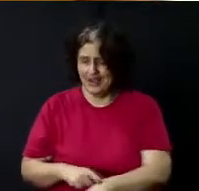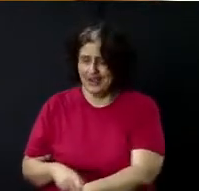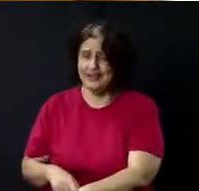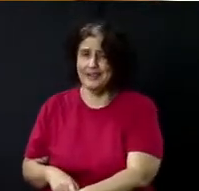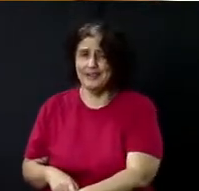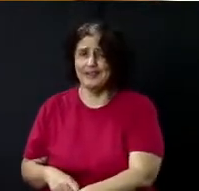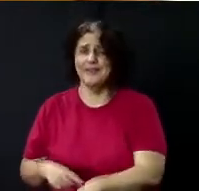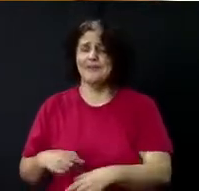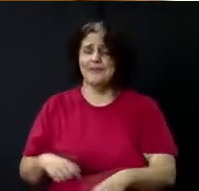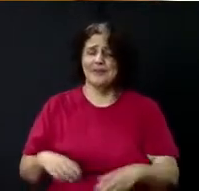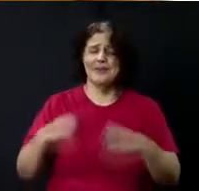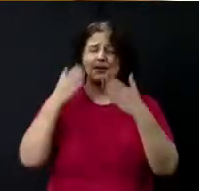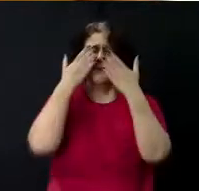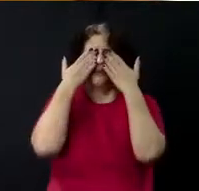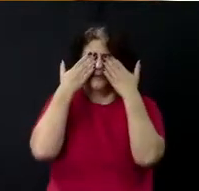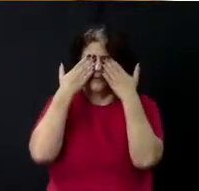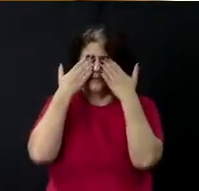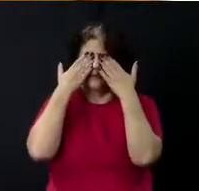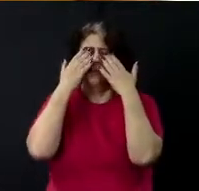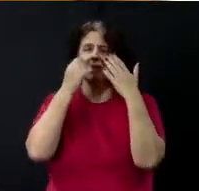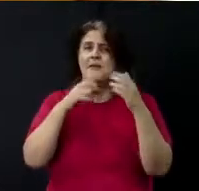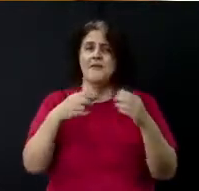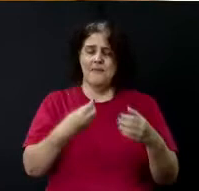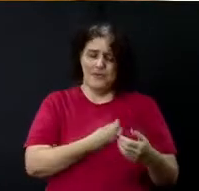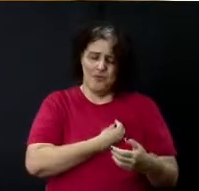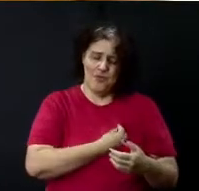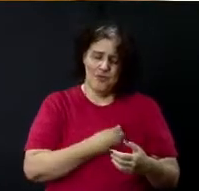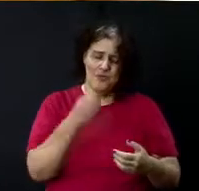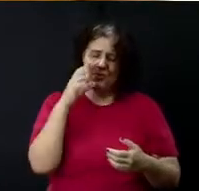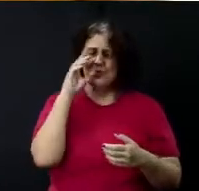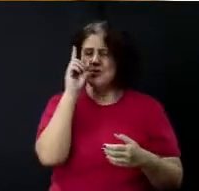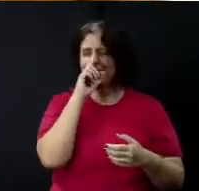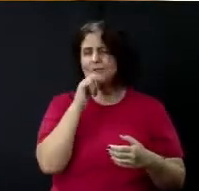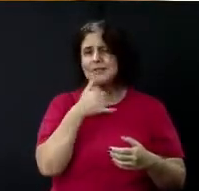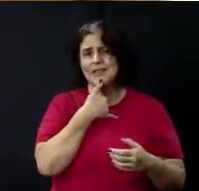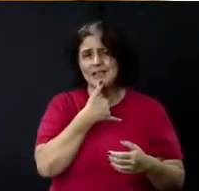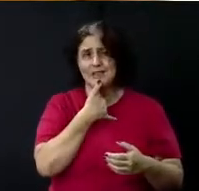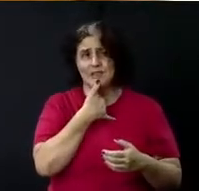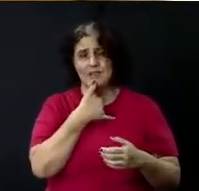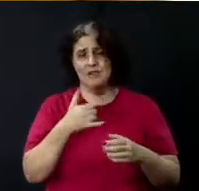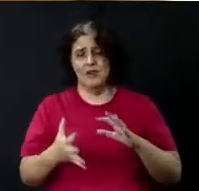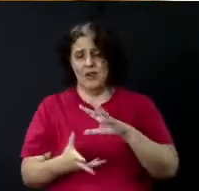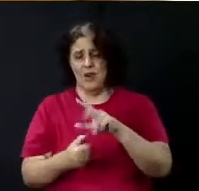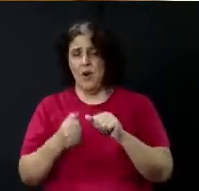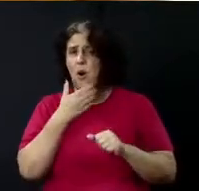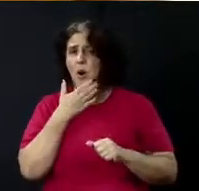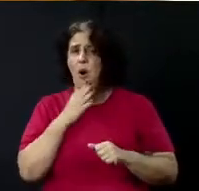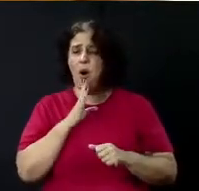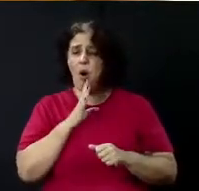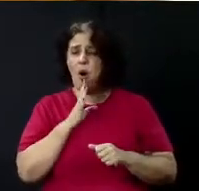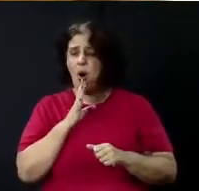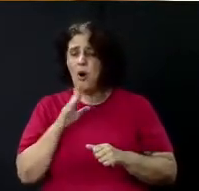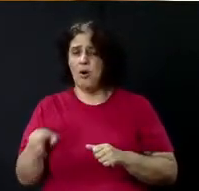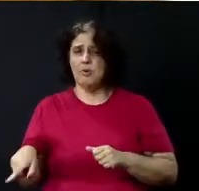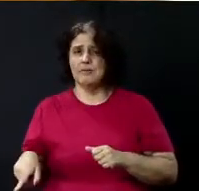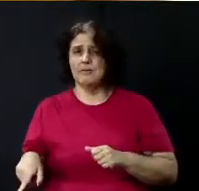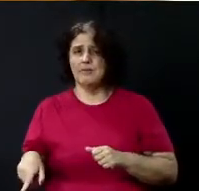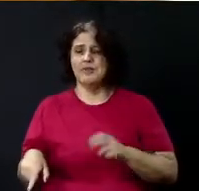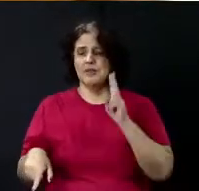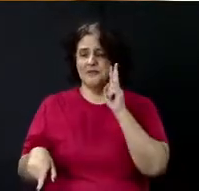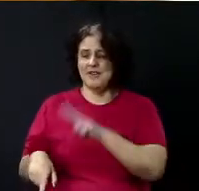na escuridão total deste homem, vocês verão a luz de